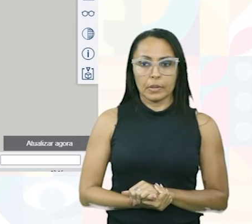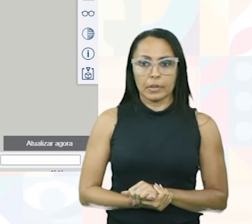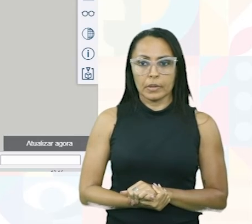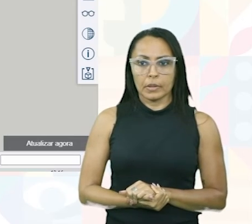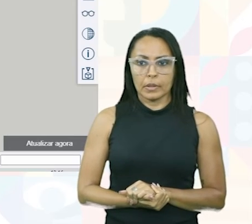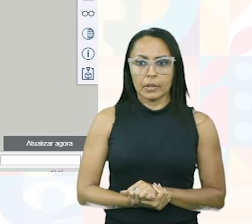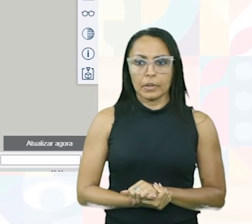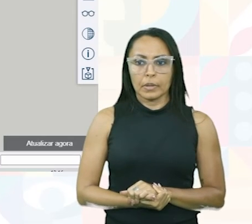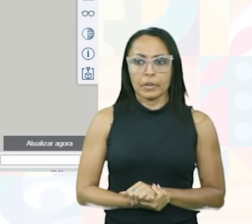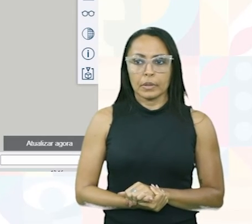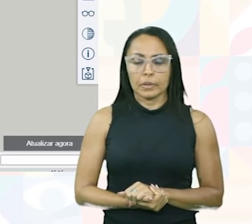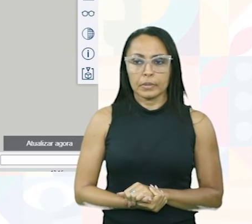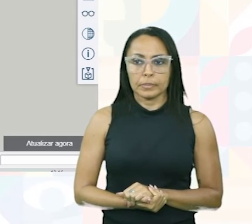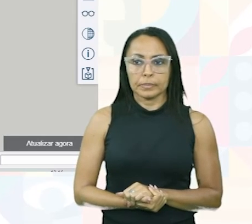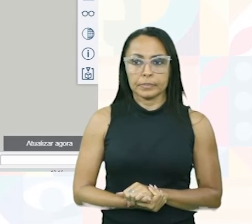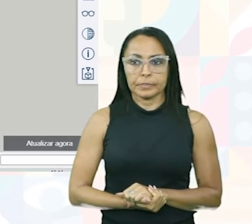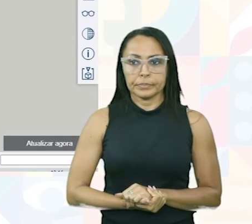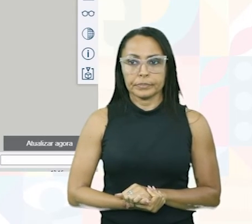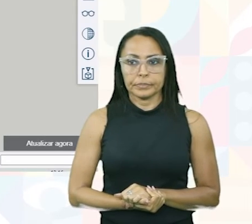deslocar.